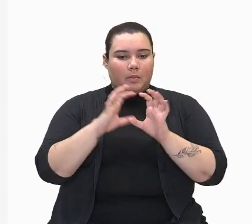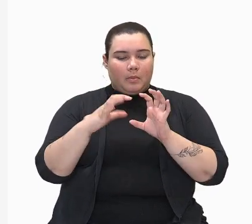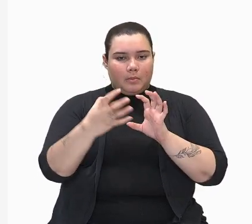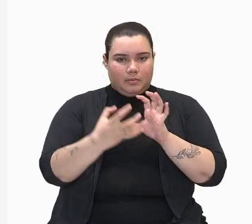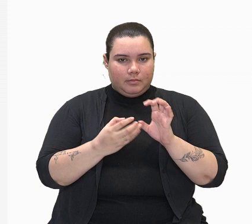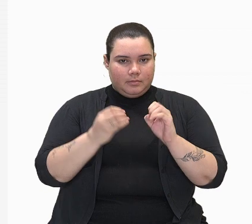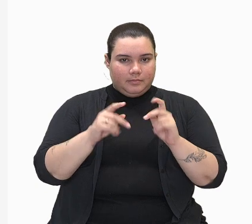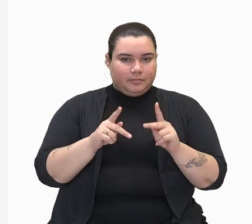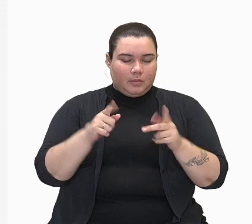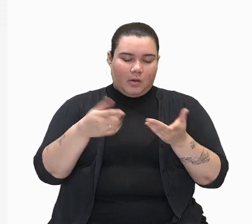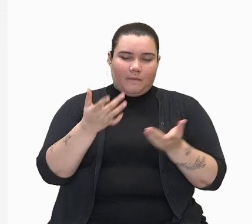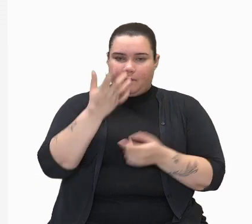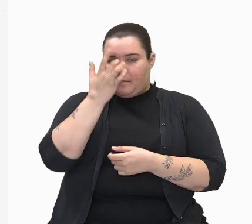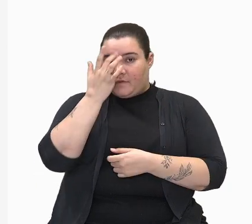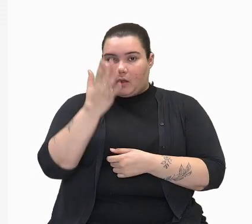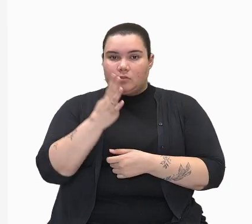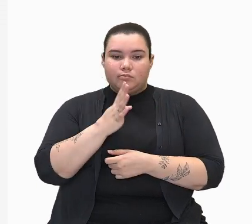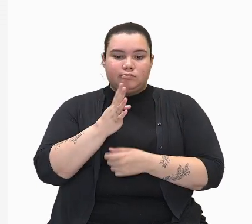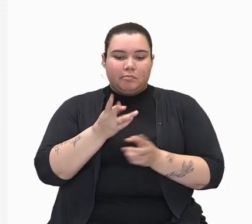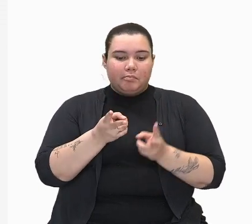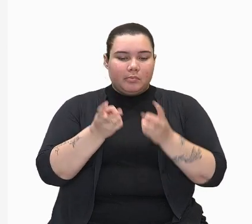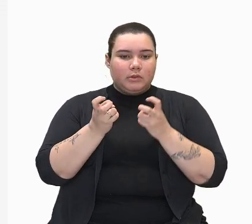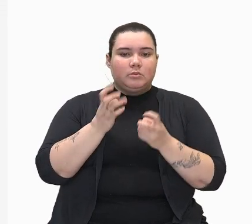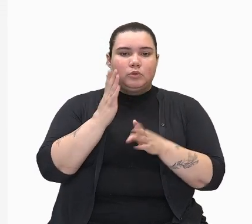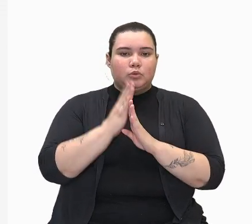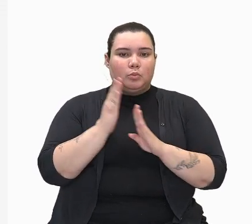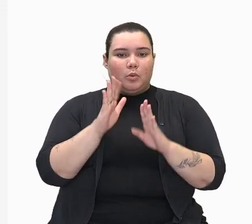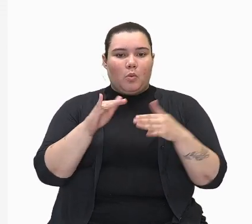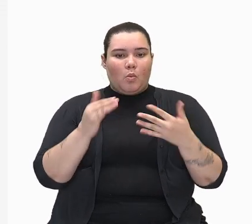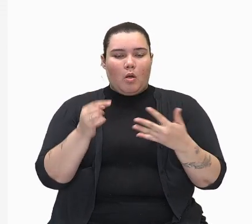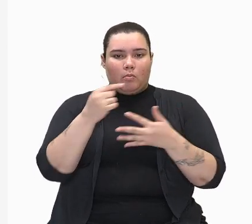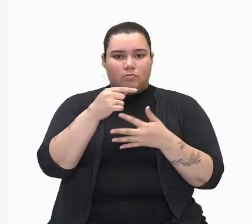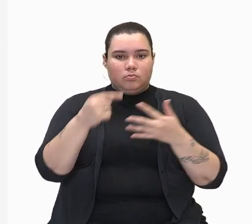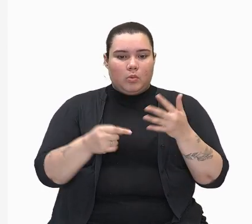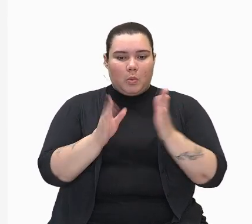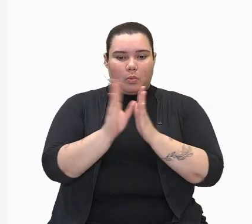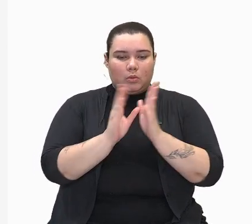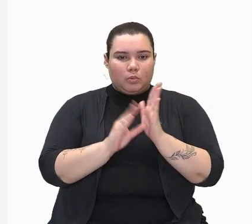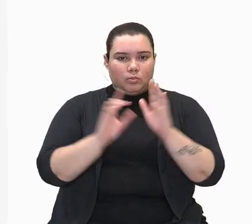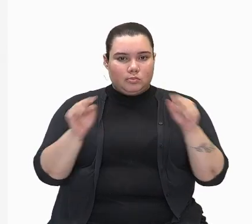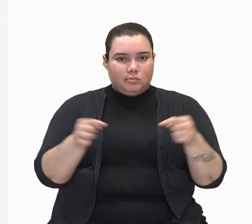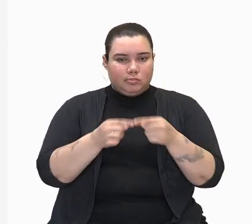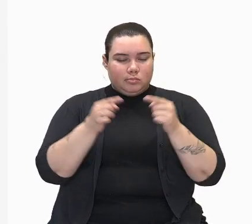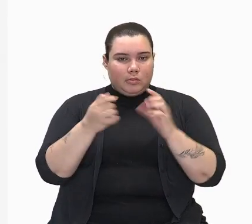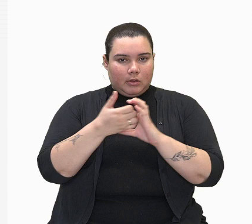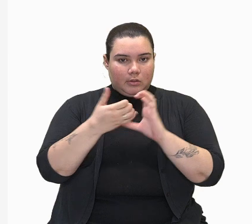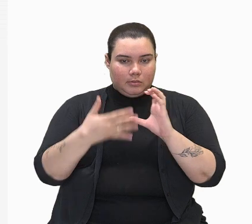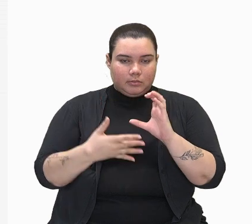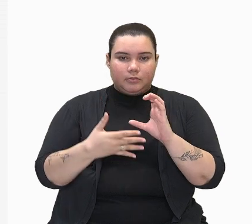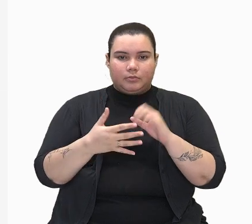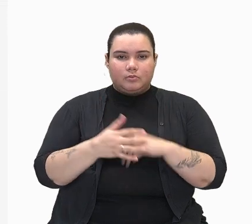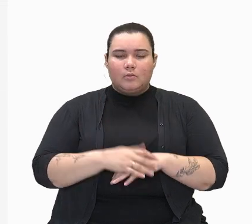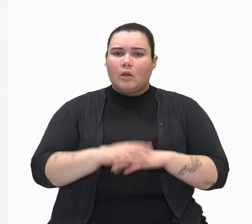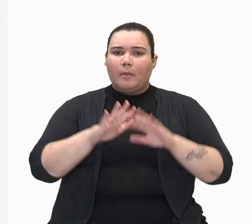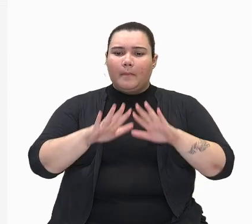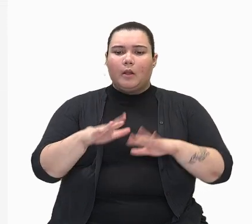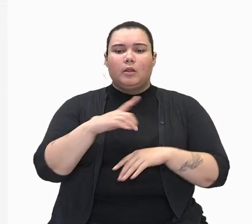né? Os poliedros de Platão. E outra característica interessante